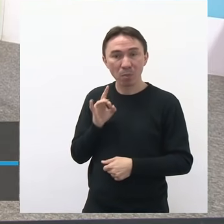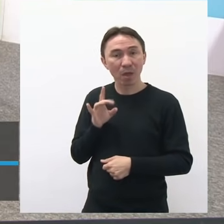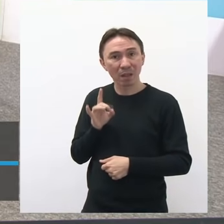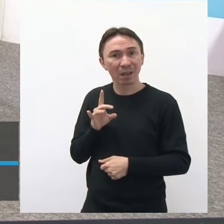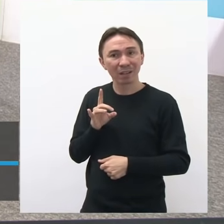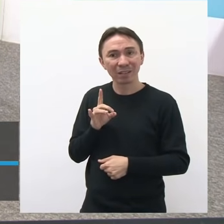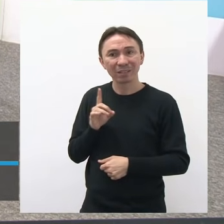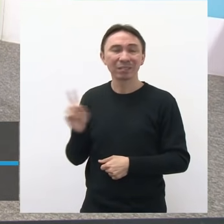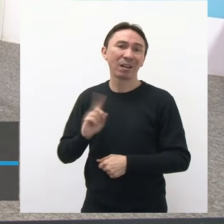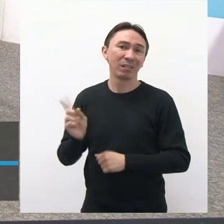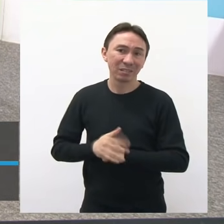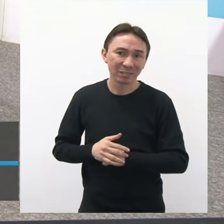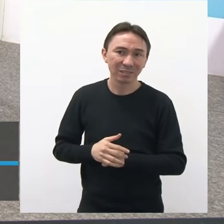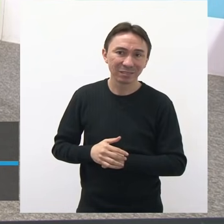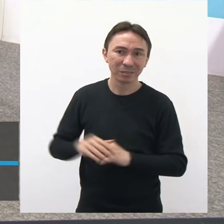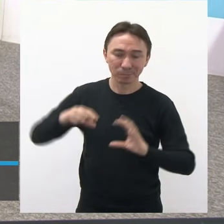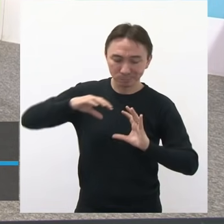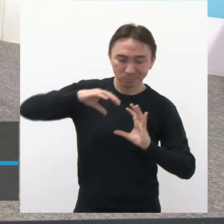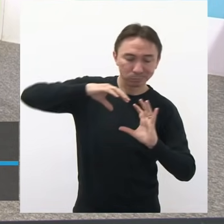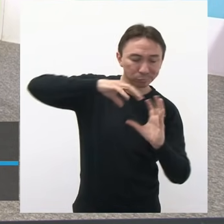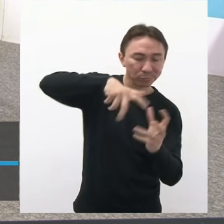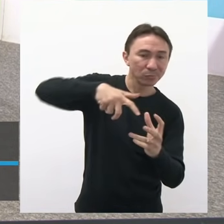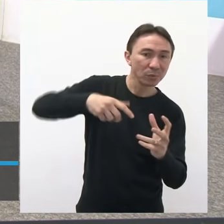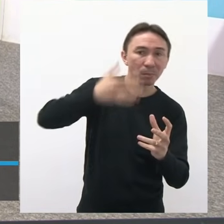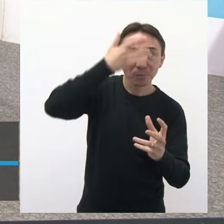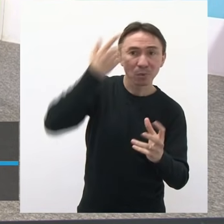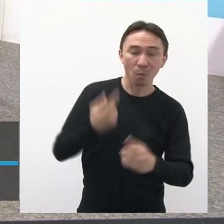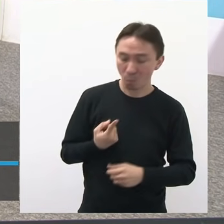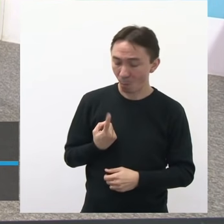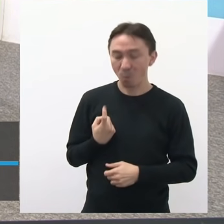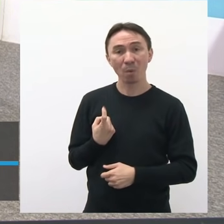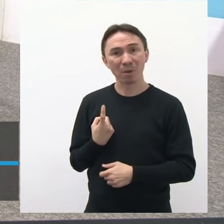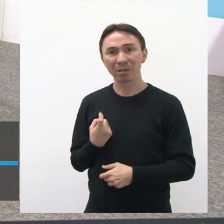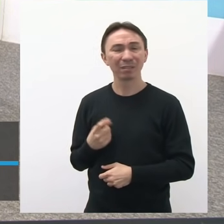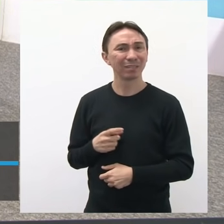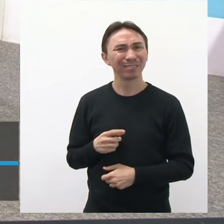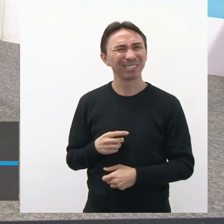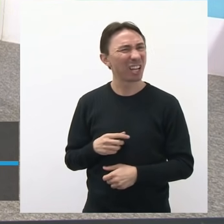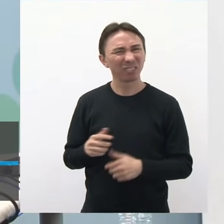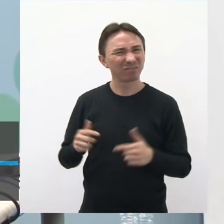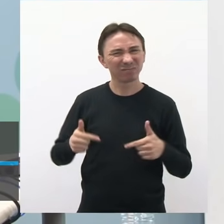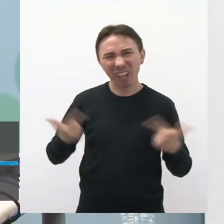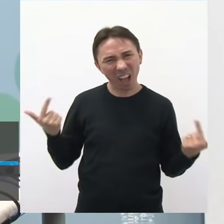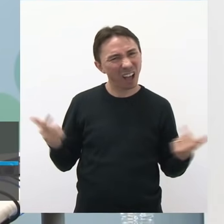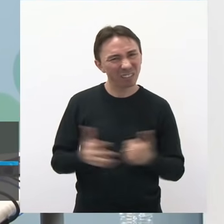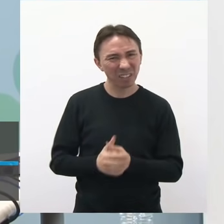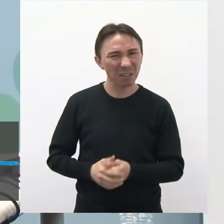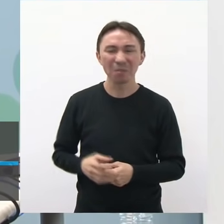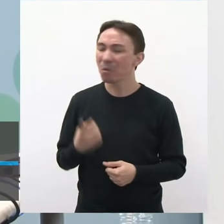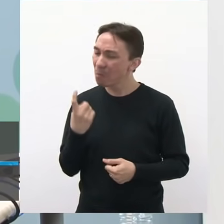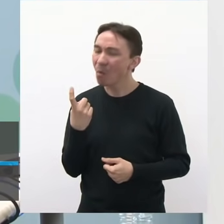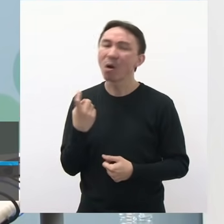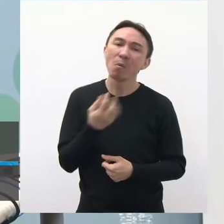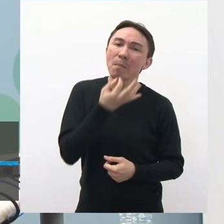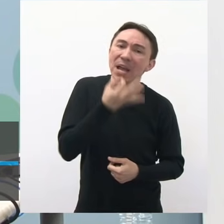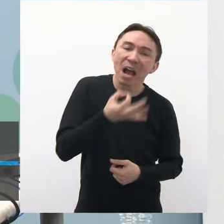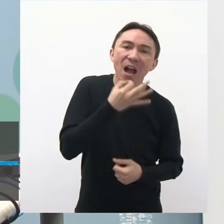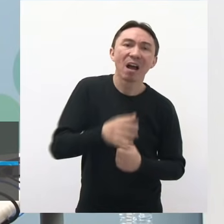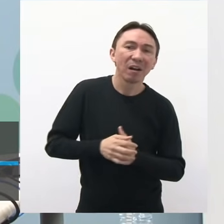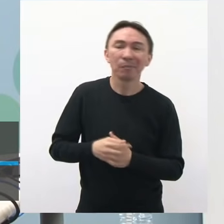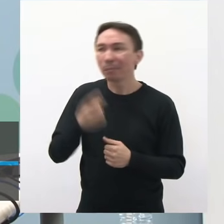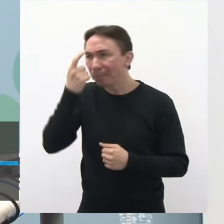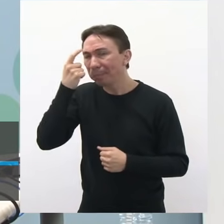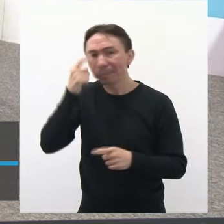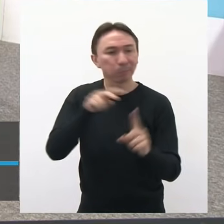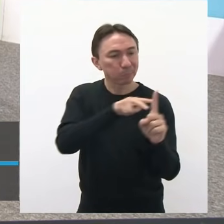feito por uma pessoa só é muito chato, porque vai ter só uma opinião, só um jeito de fazer as coisas, só uma forma, só um jeito de ver, não é? É muito chato. Sim,